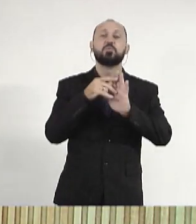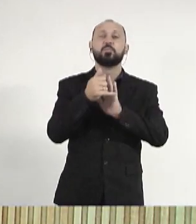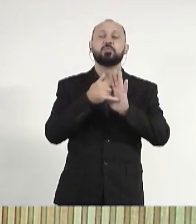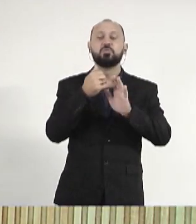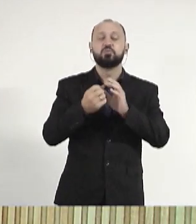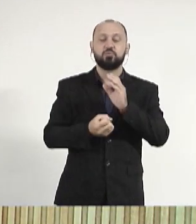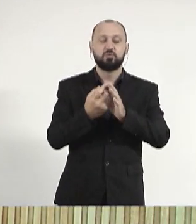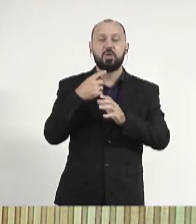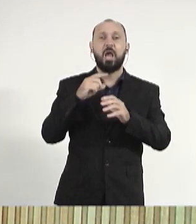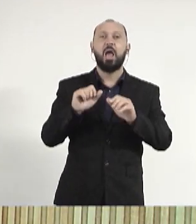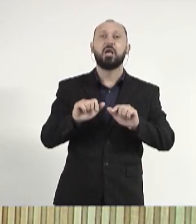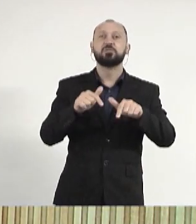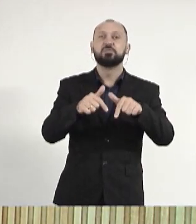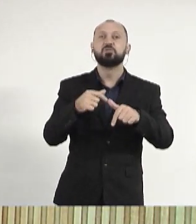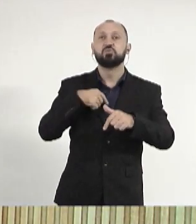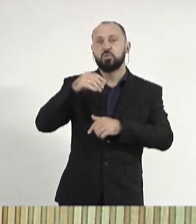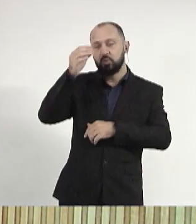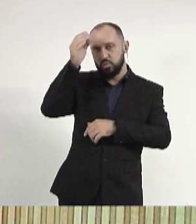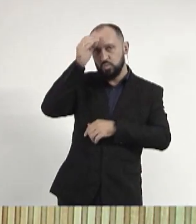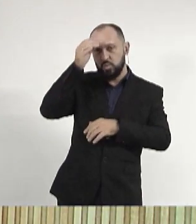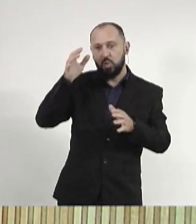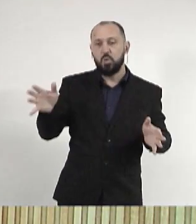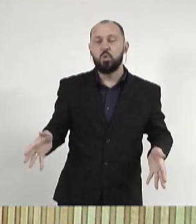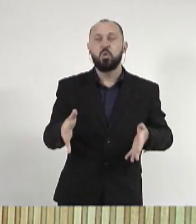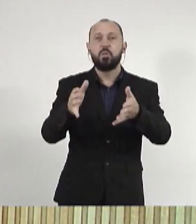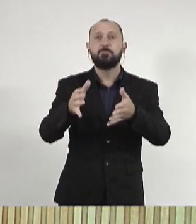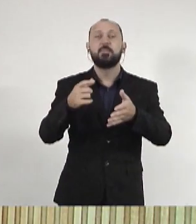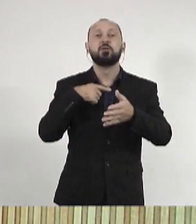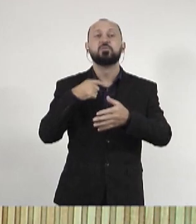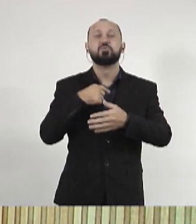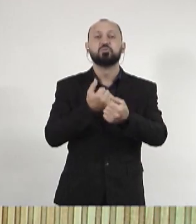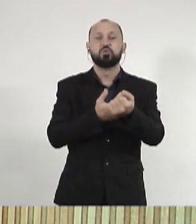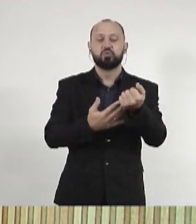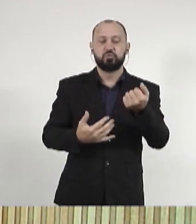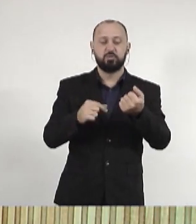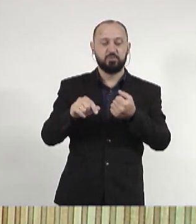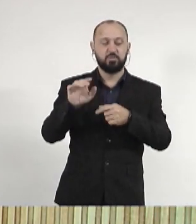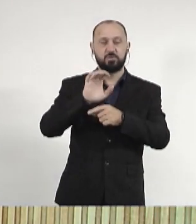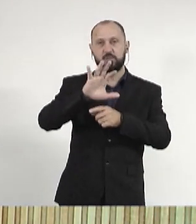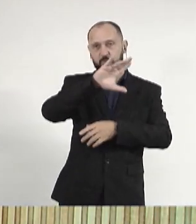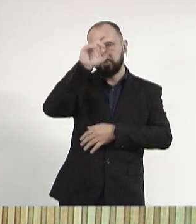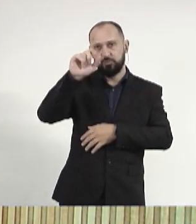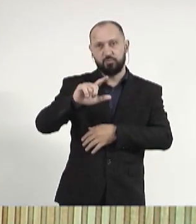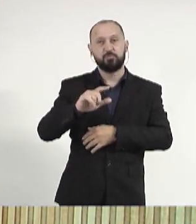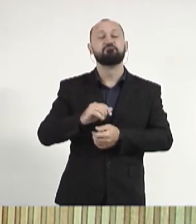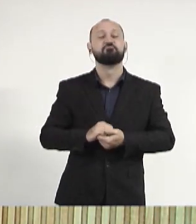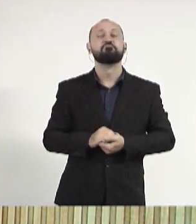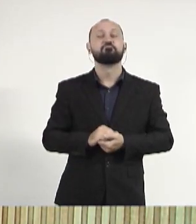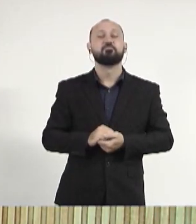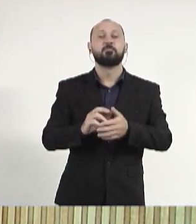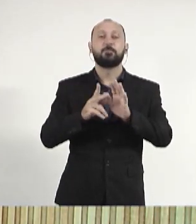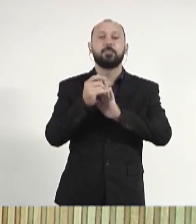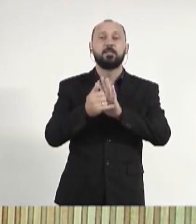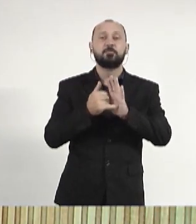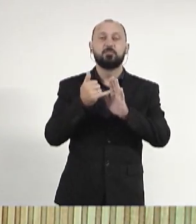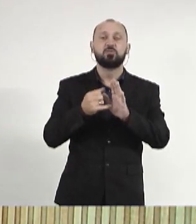projeto institui ações de conscientização e de incentivo à doação de sangue no estado de Mato Grosso do Sul. O